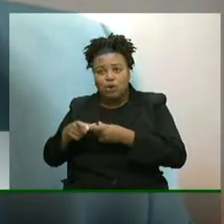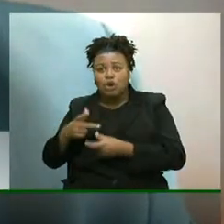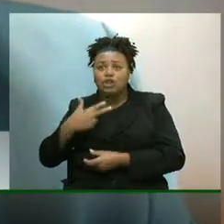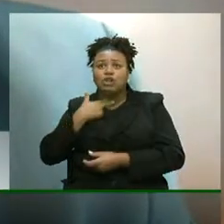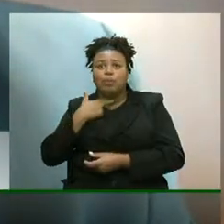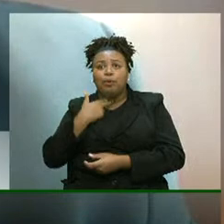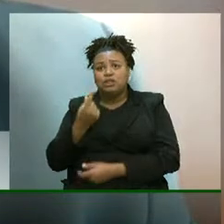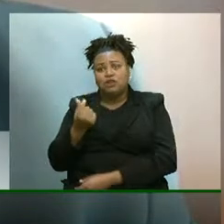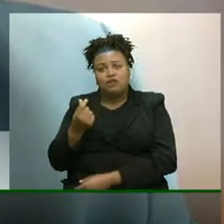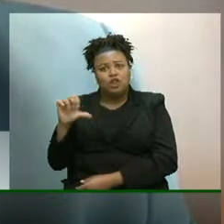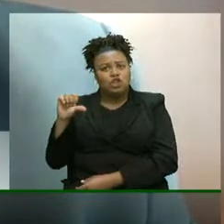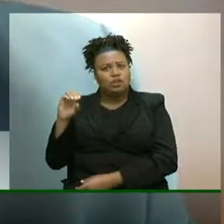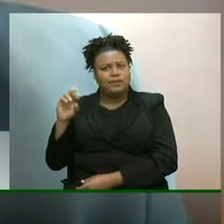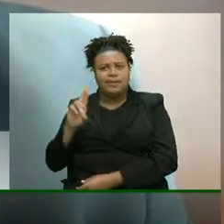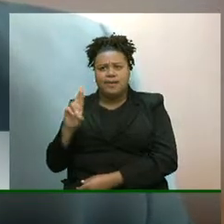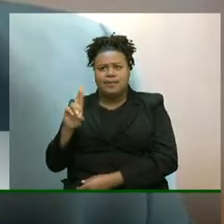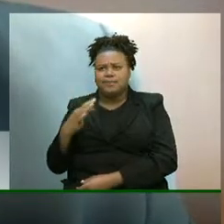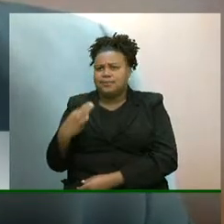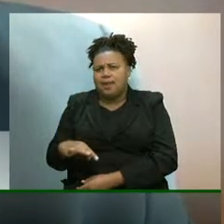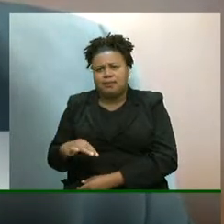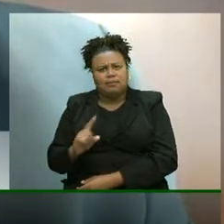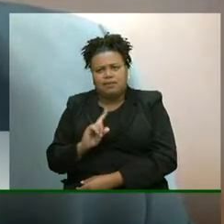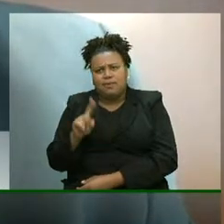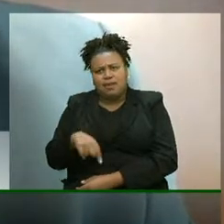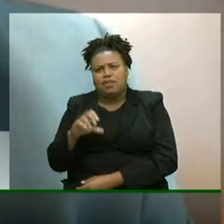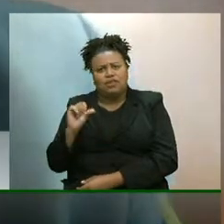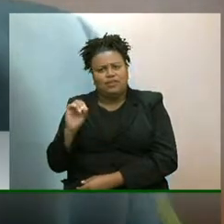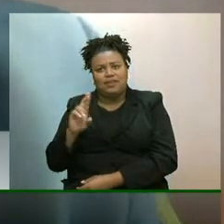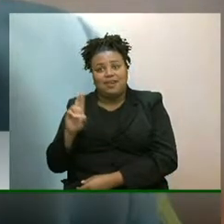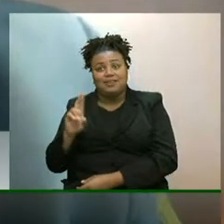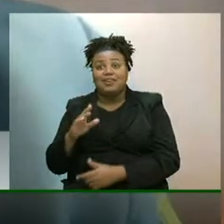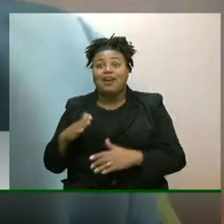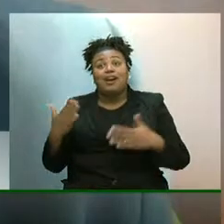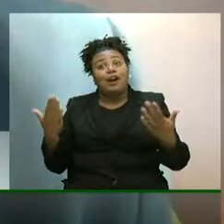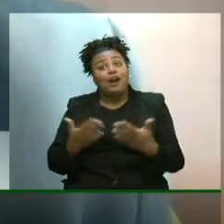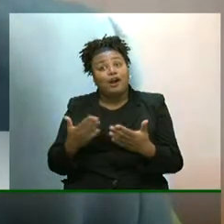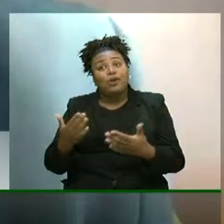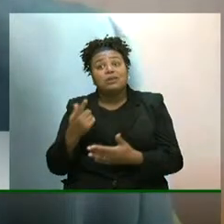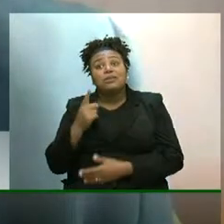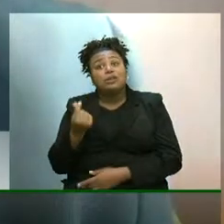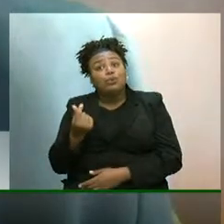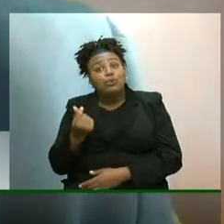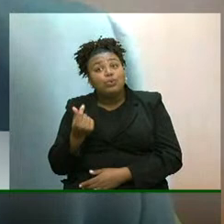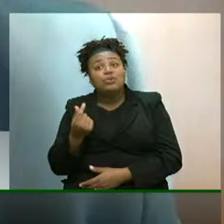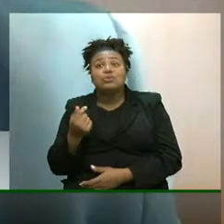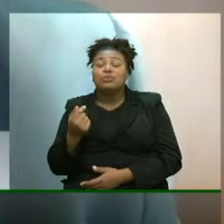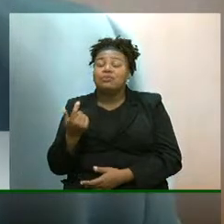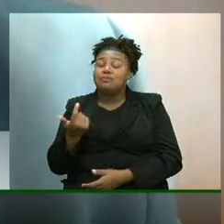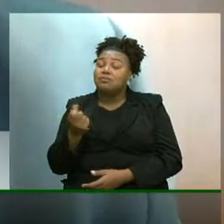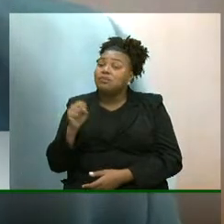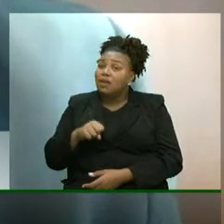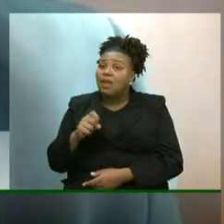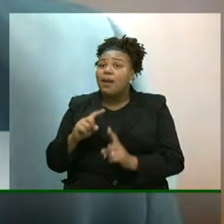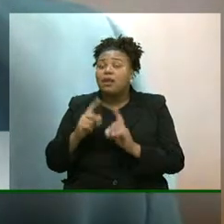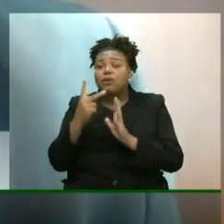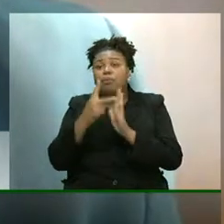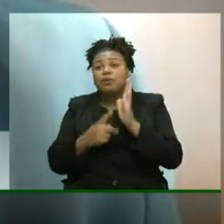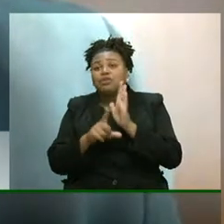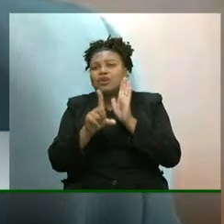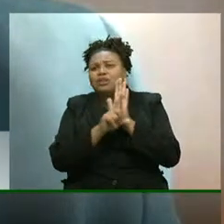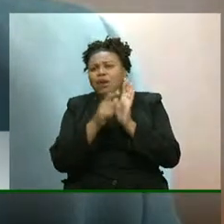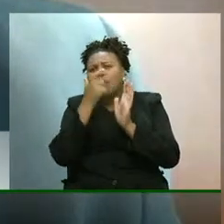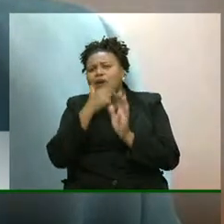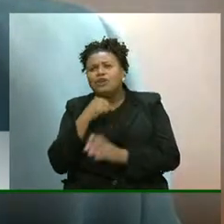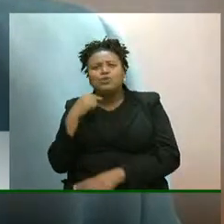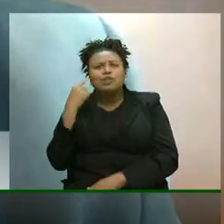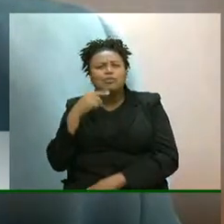custar R$ 90,00. Certamente que não. Agora, deve ter talvez um custo de manutenção, e o projeto, se eu não me engano, do